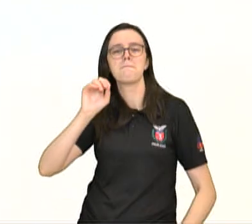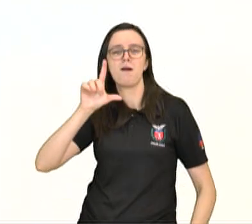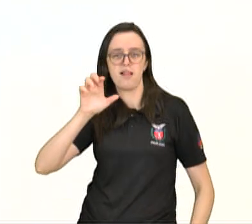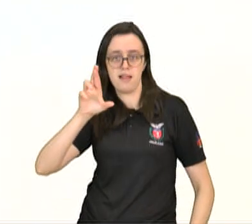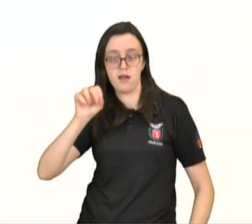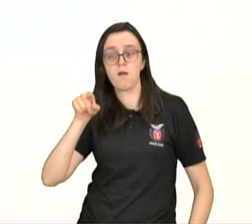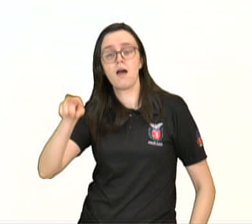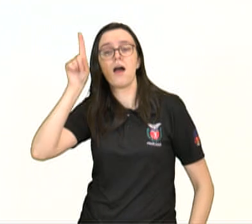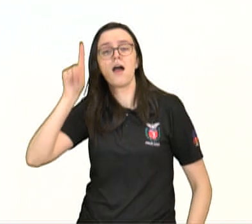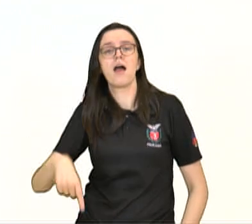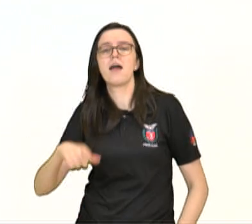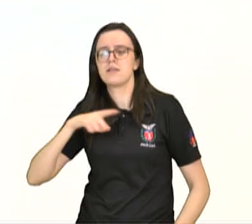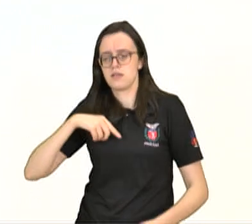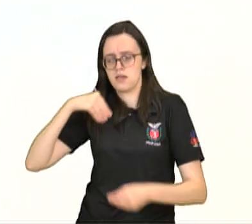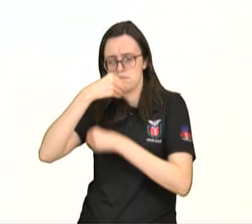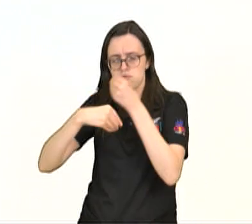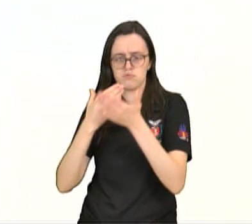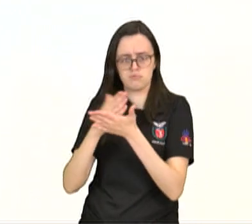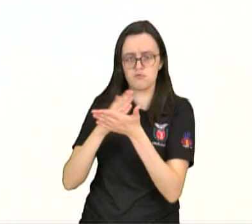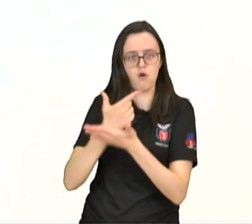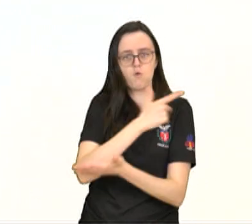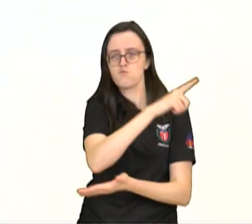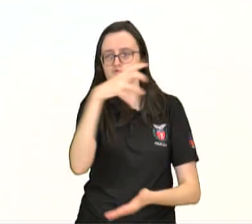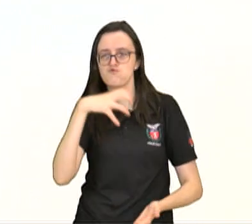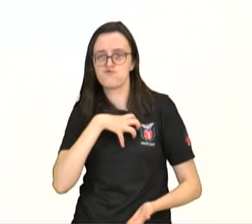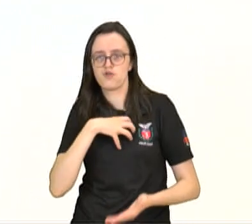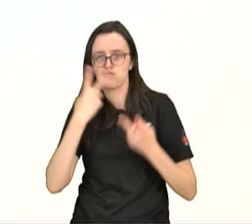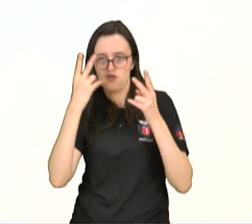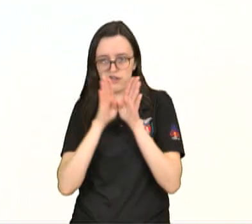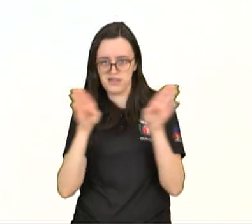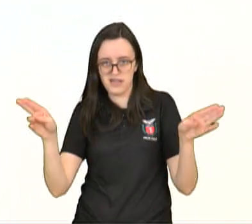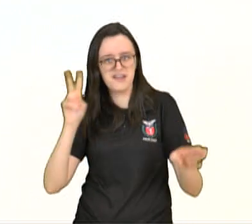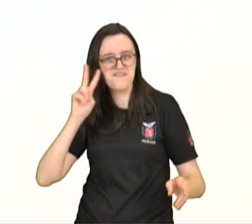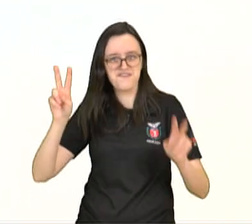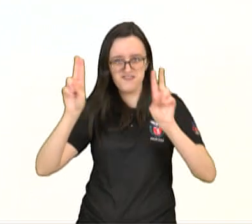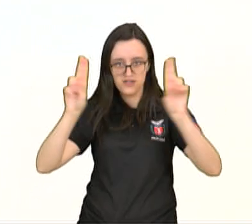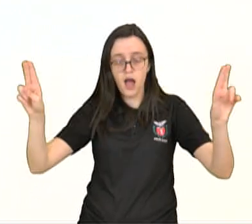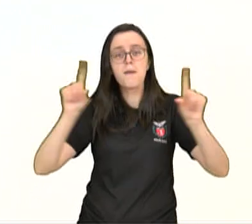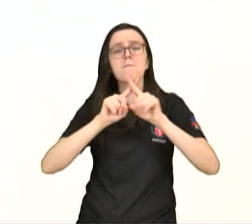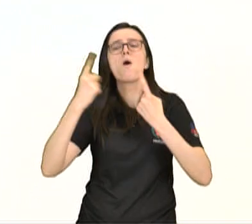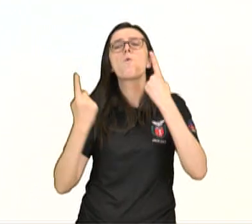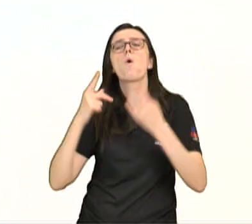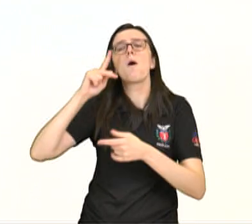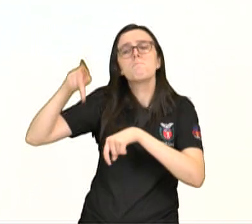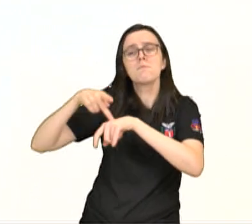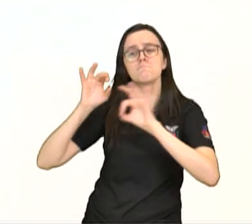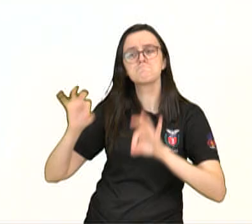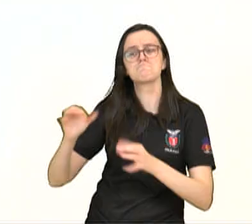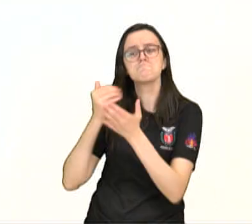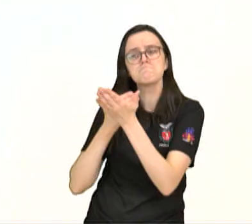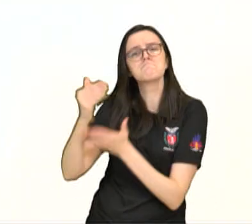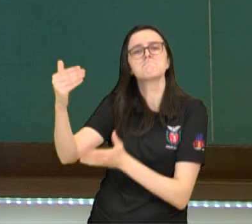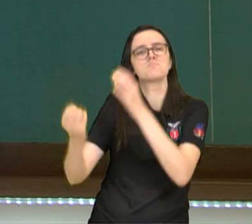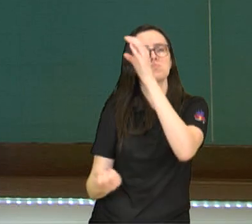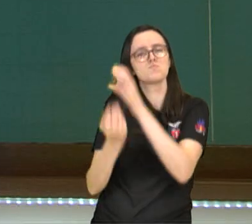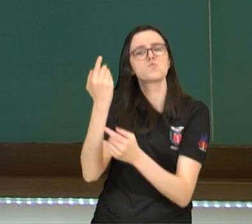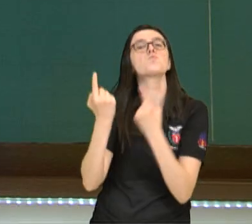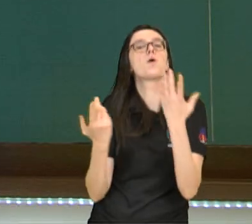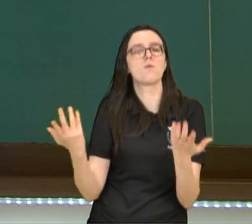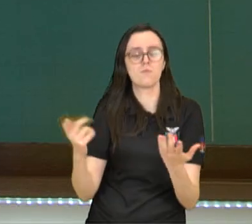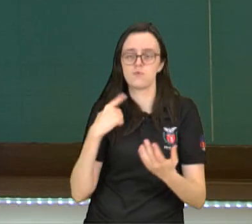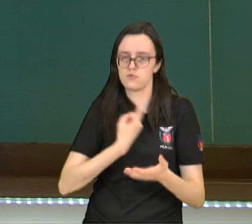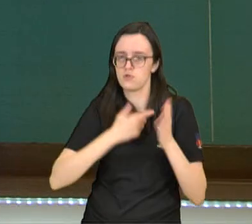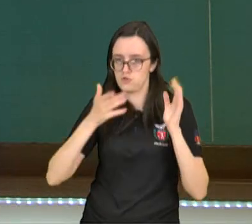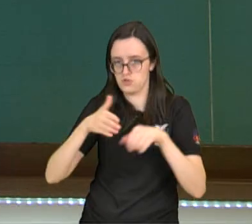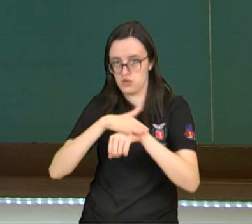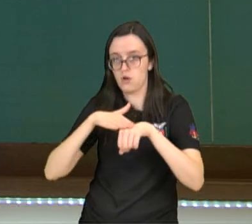um híbrido de outros estilos, como o cha-cha-cha e o tango. Mas qual o seu país de origem? Então foi como nós